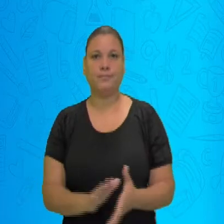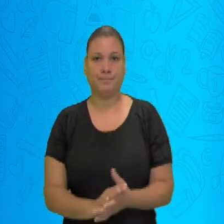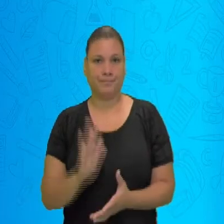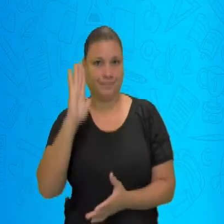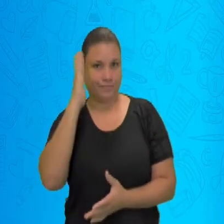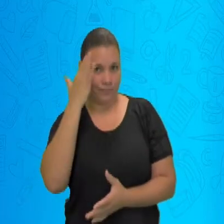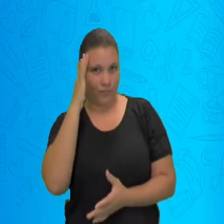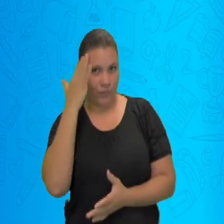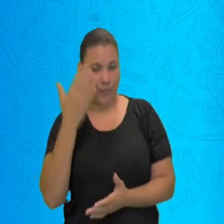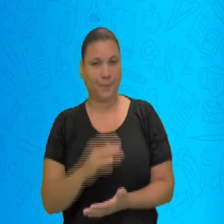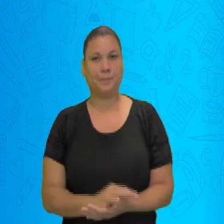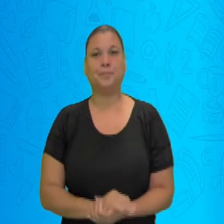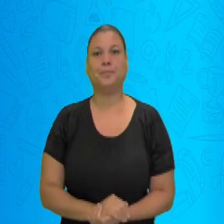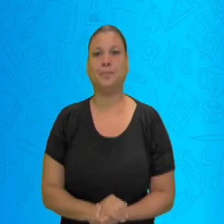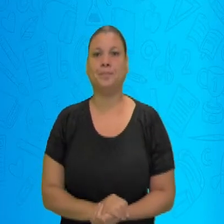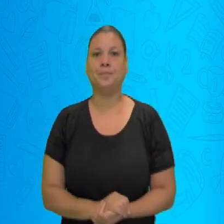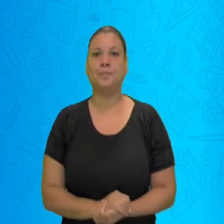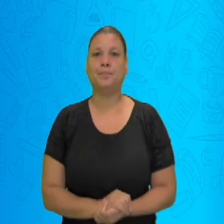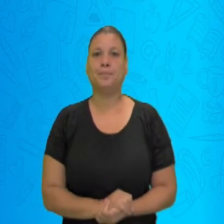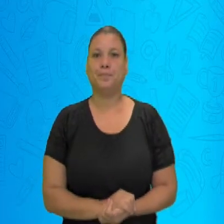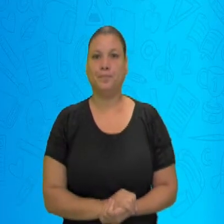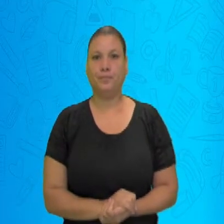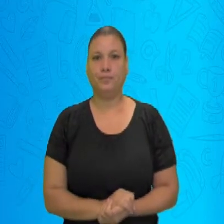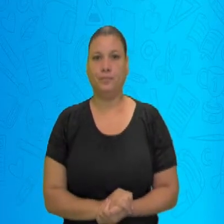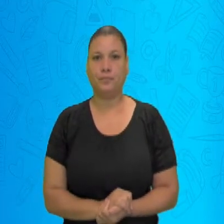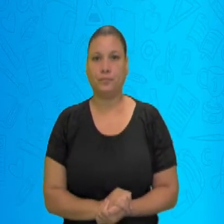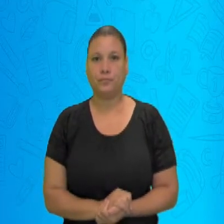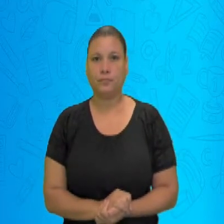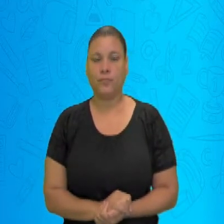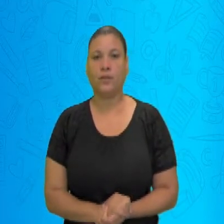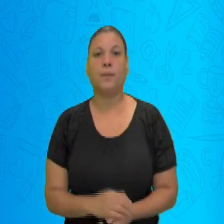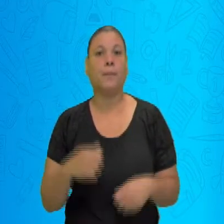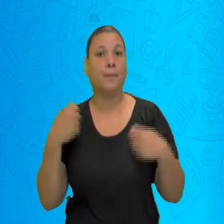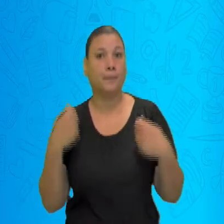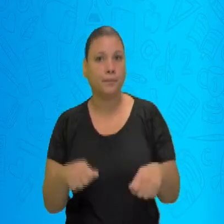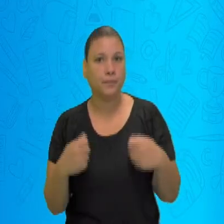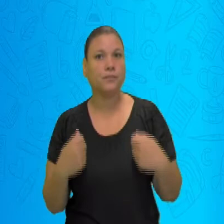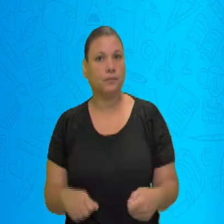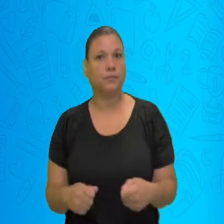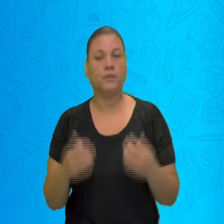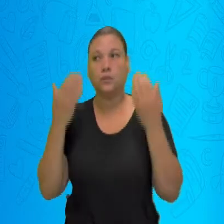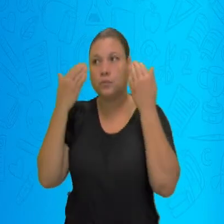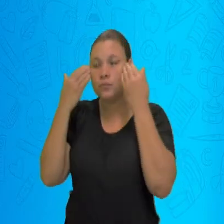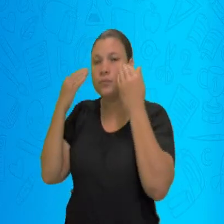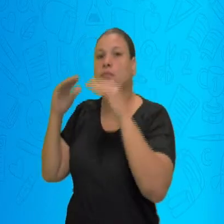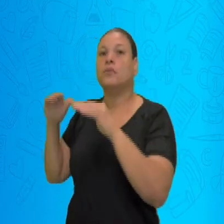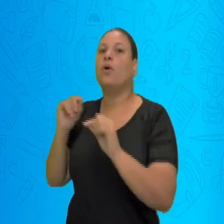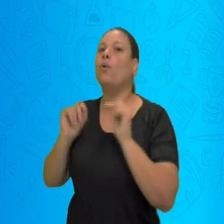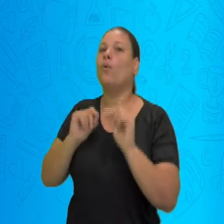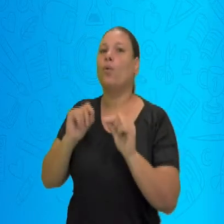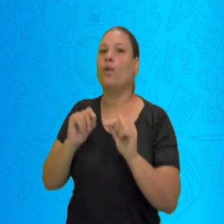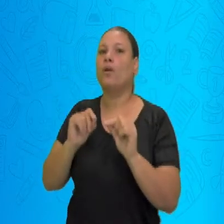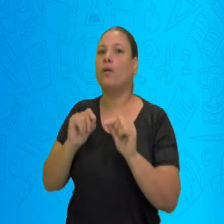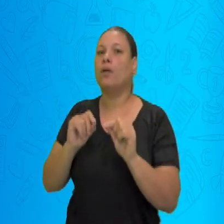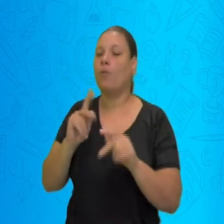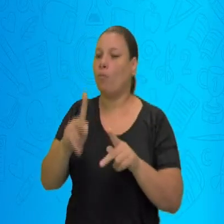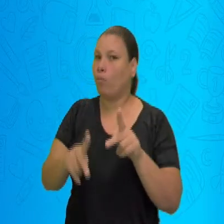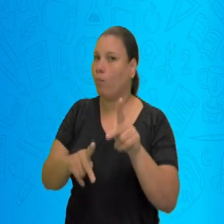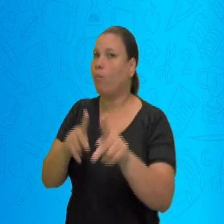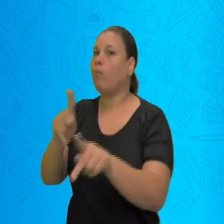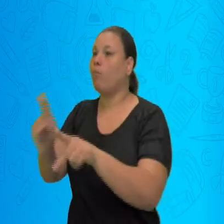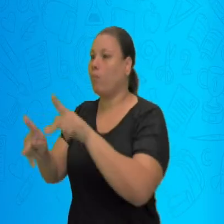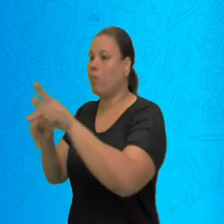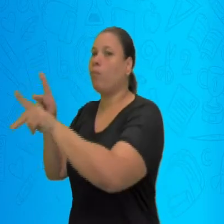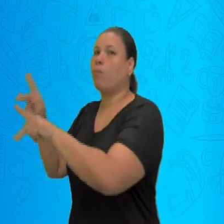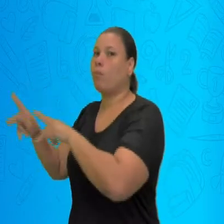Lembra das nossas aulas anteriores? Então, nós temos que observar isso, tá? É um